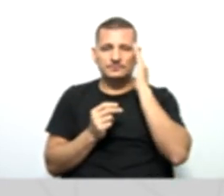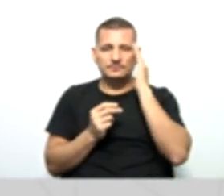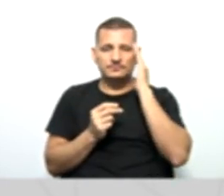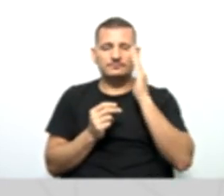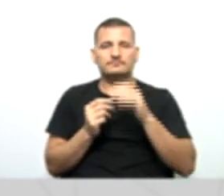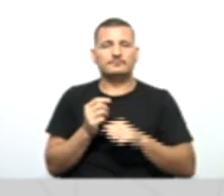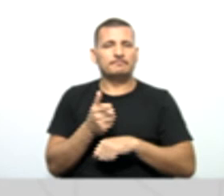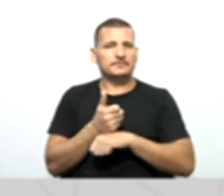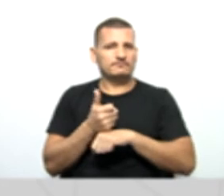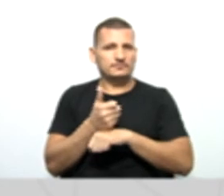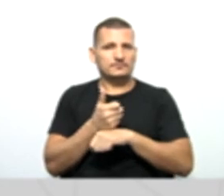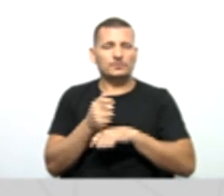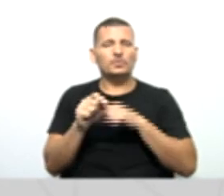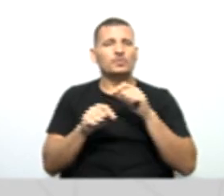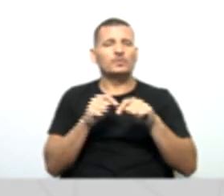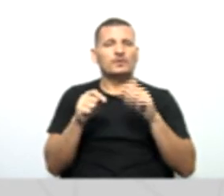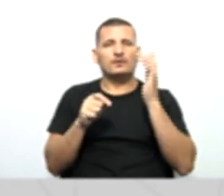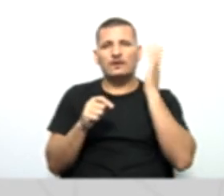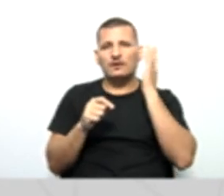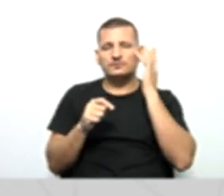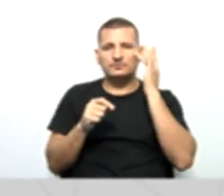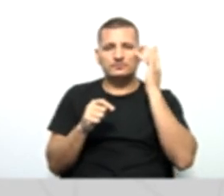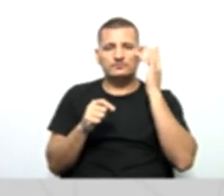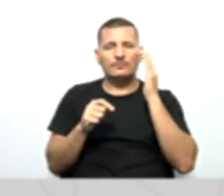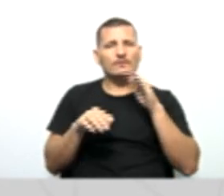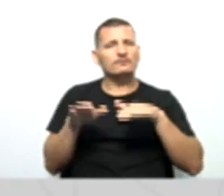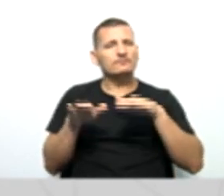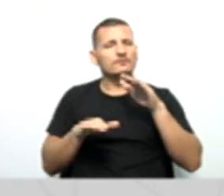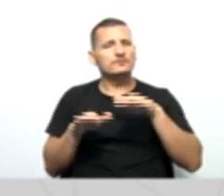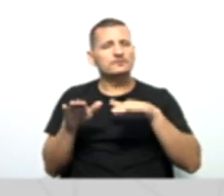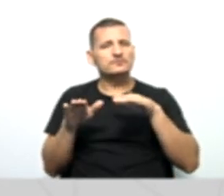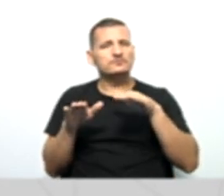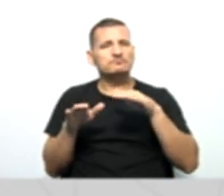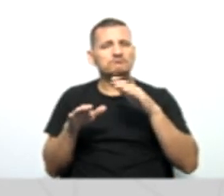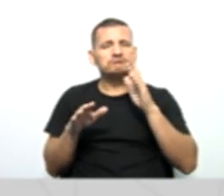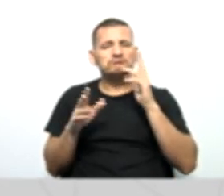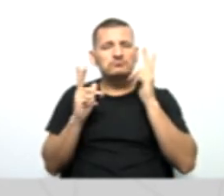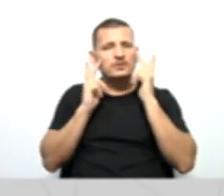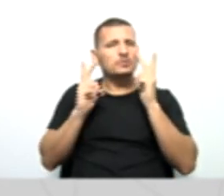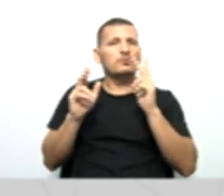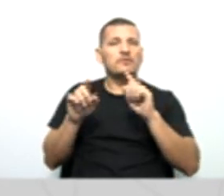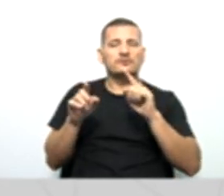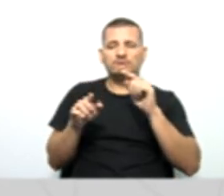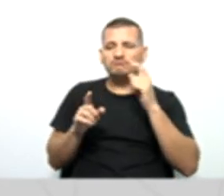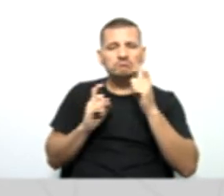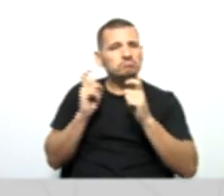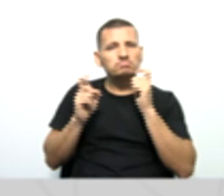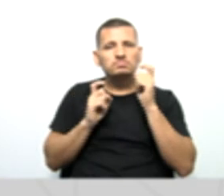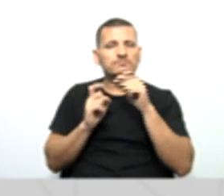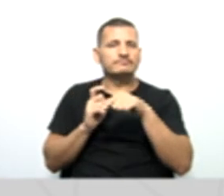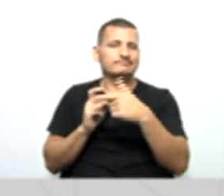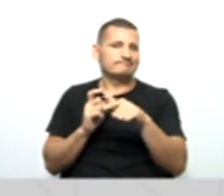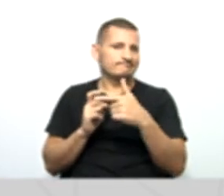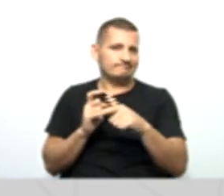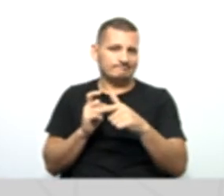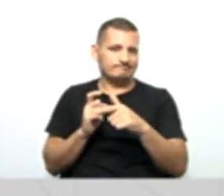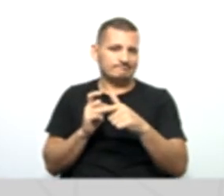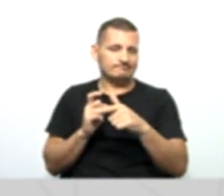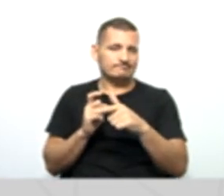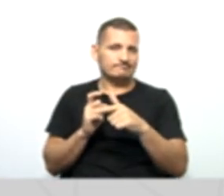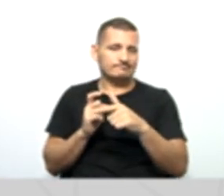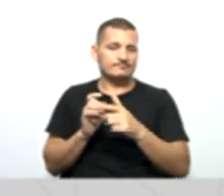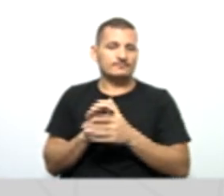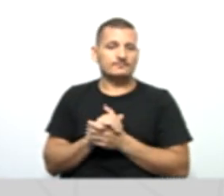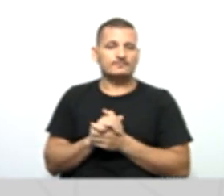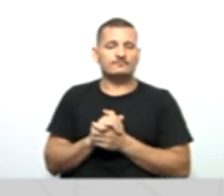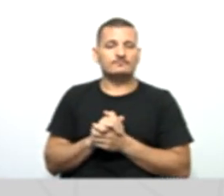das premissas, aquilo que a gente acha que é tão natural que a gente não se preocupa, é um recurso que eu preciso, que